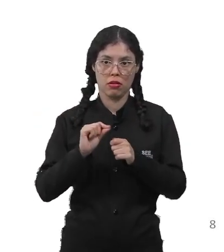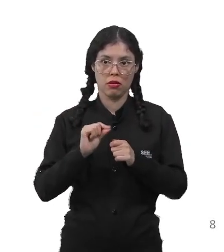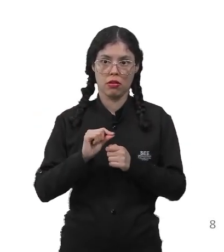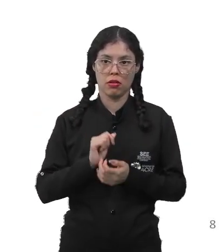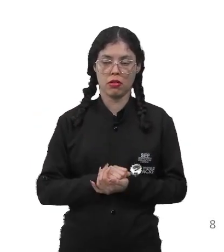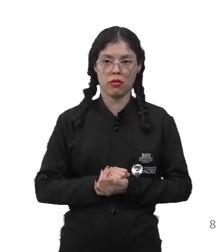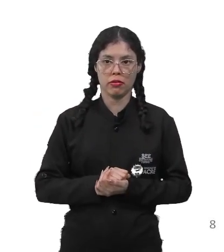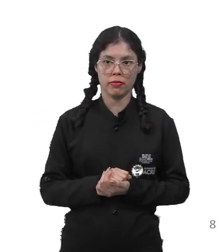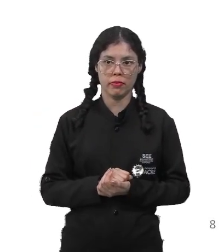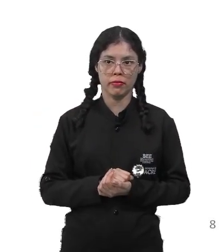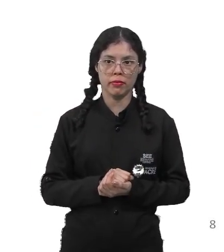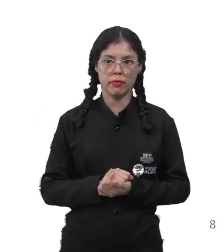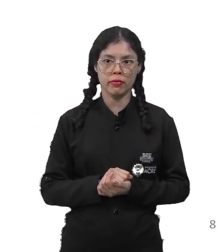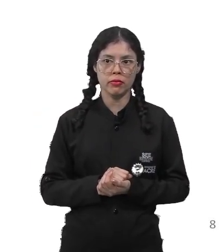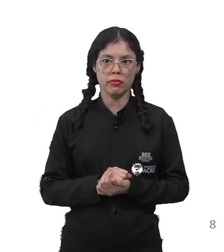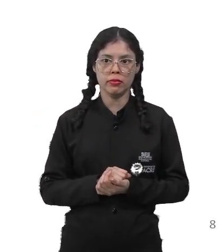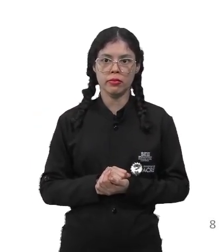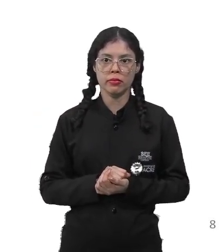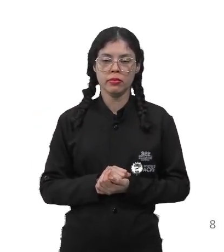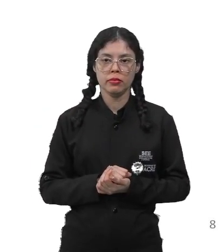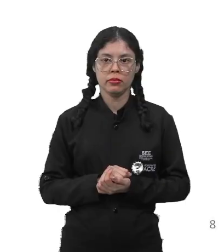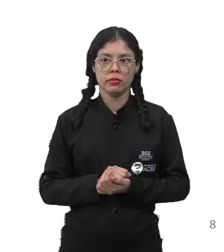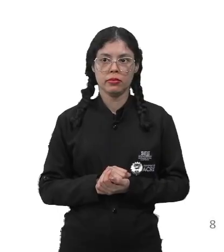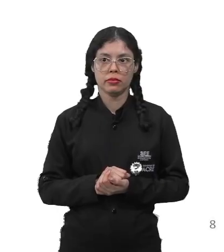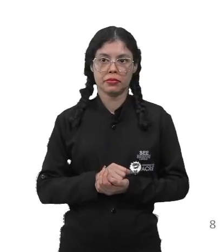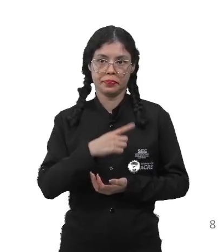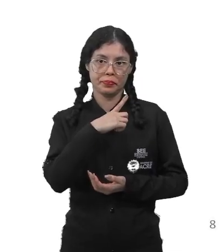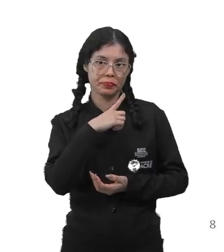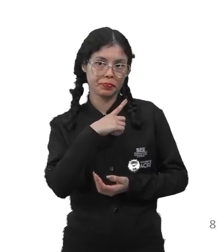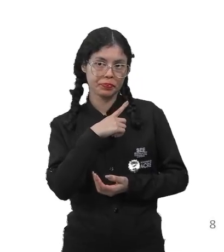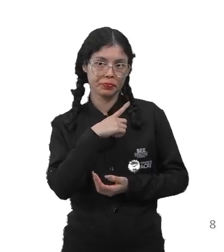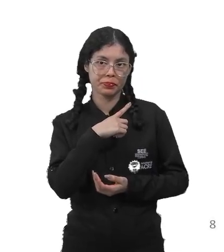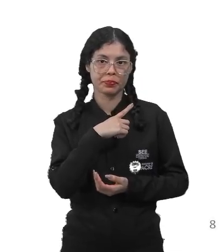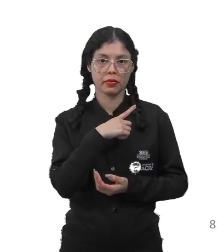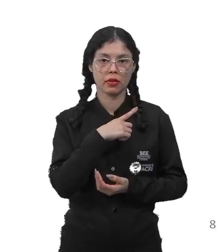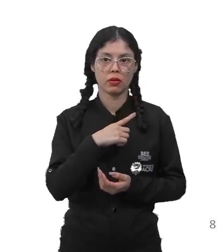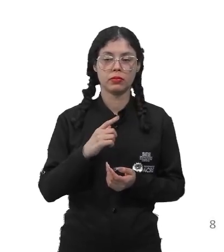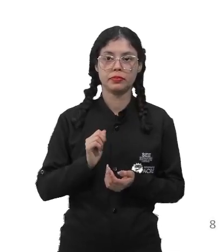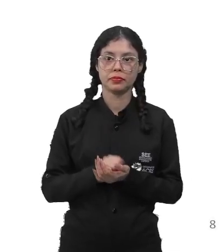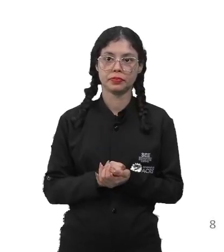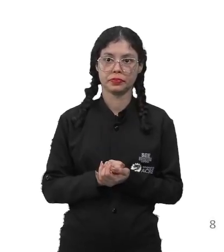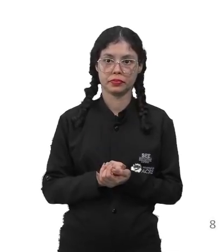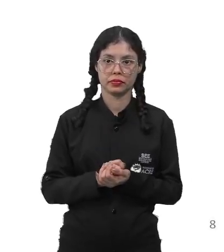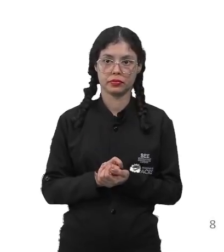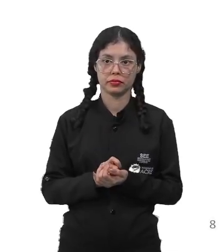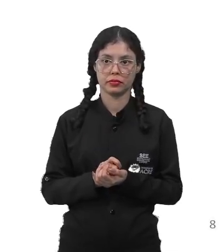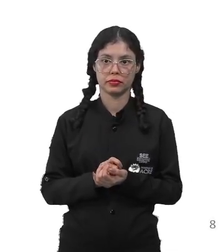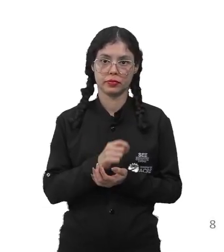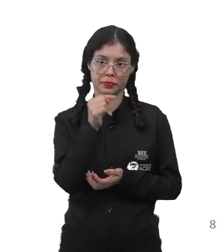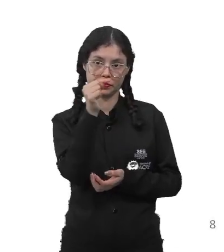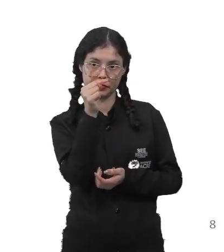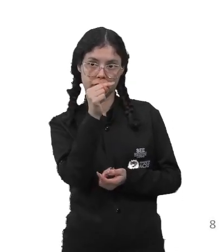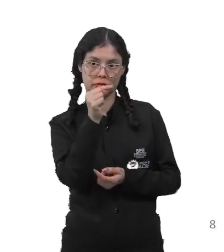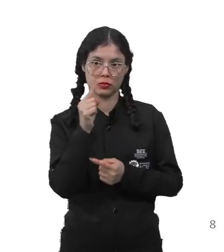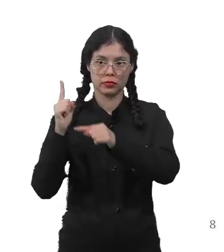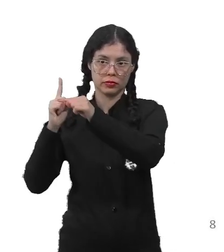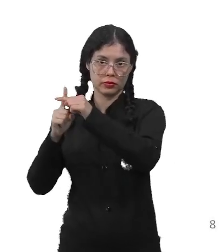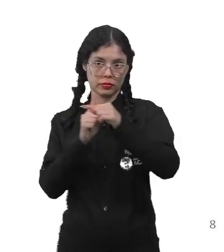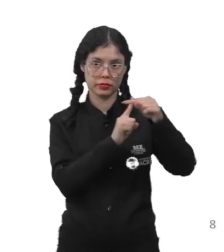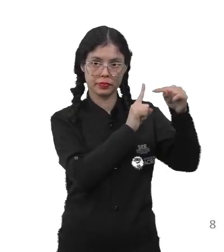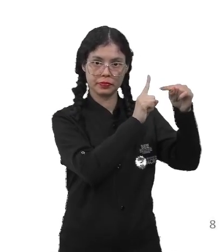água, tá? Rapidinho para vocês. Eu não tenho o quê? A carga negativa e as